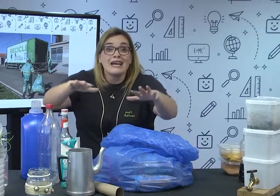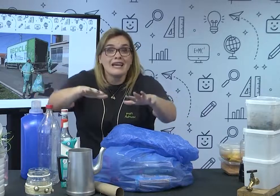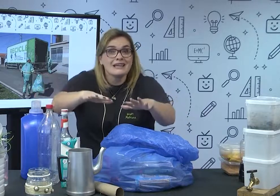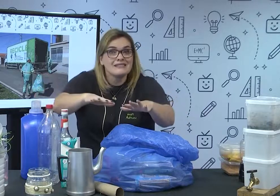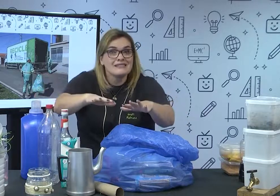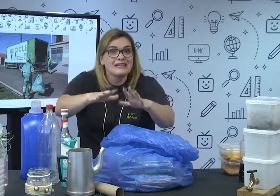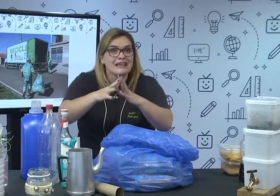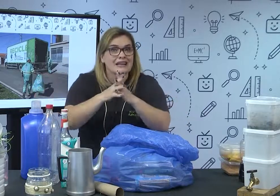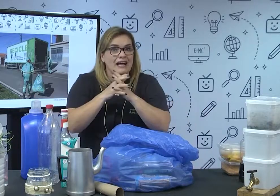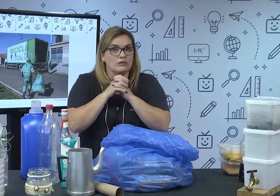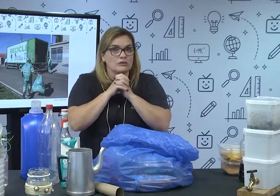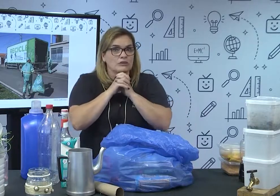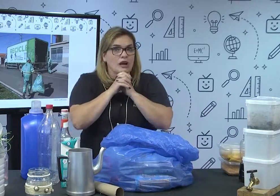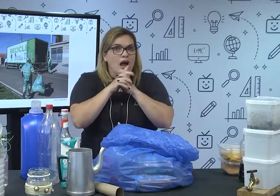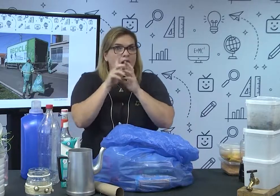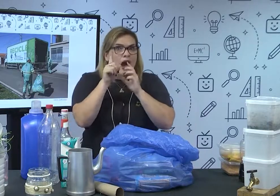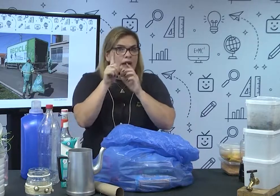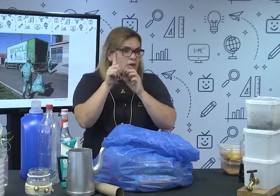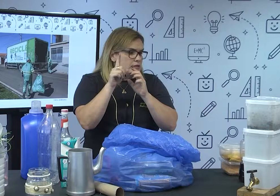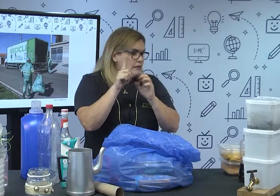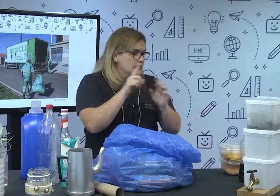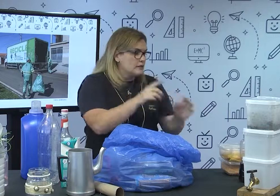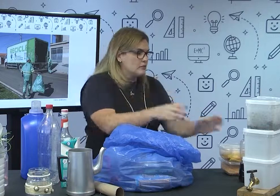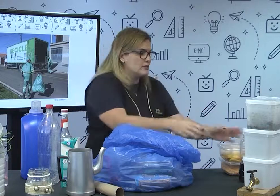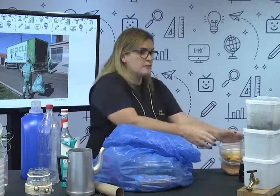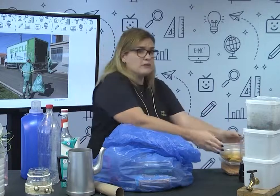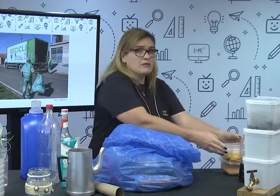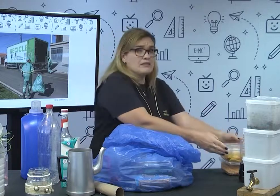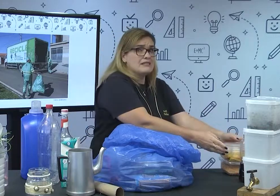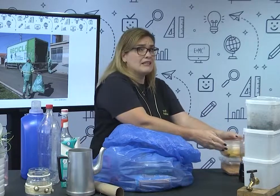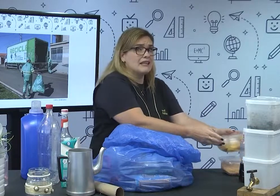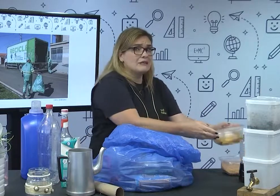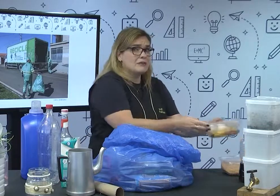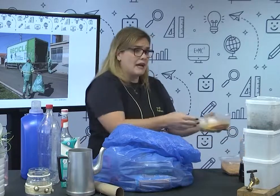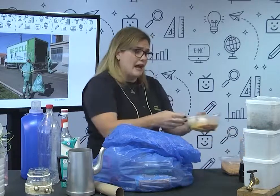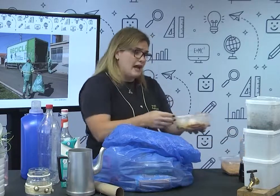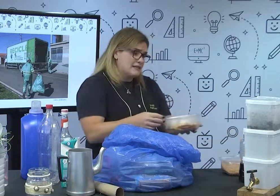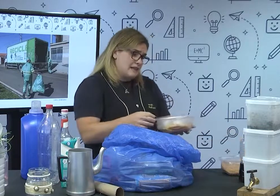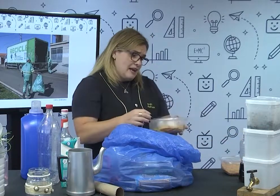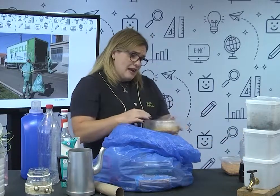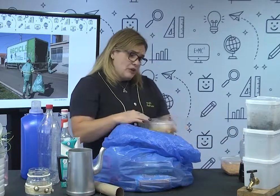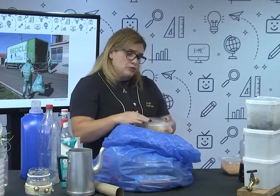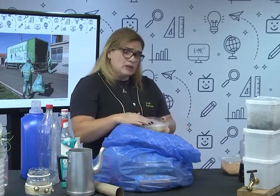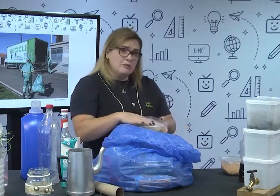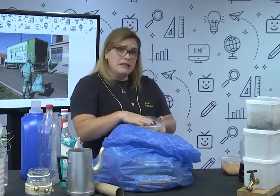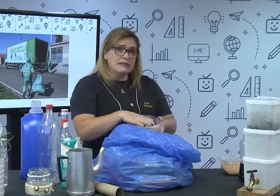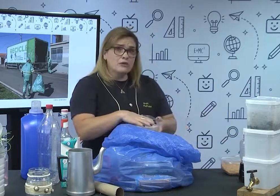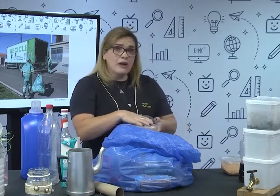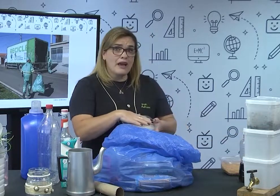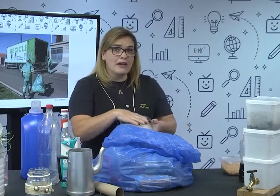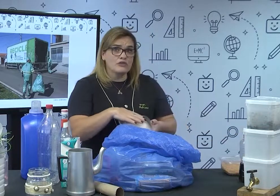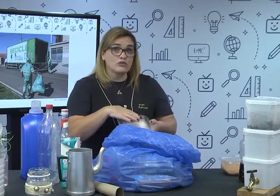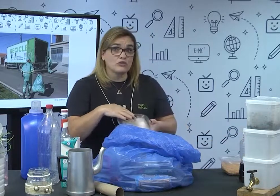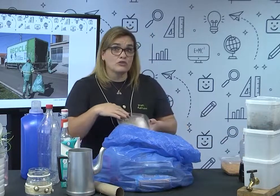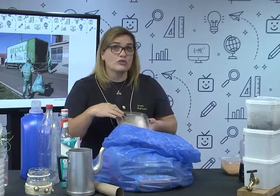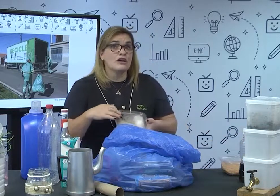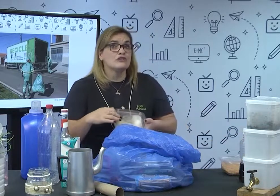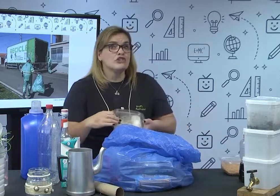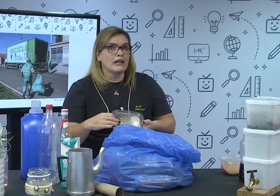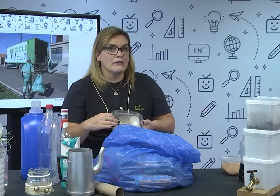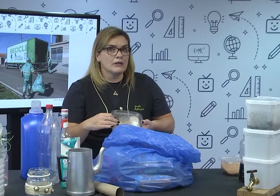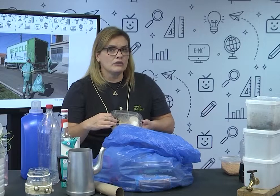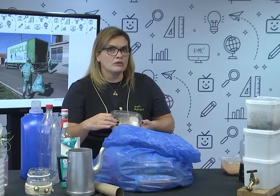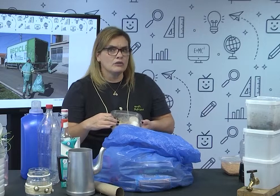lixo reciclado. Ah, eu esqueci de mostrar para vocês que lá na minha casa eu também tenho